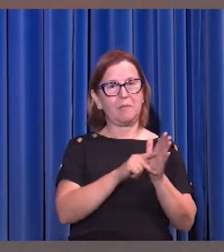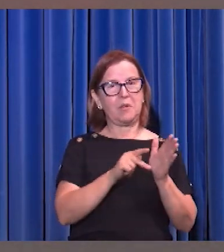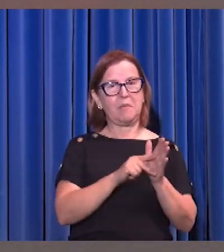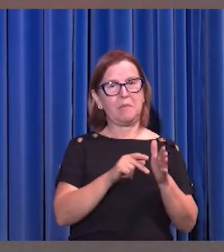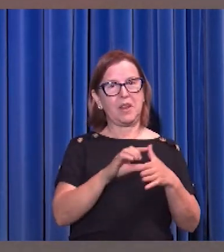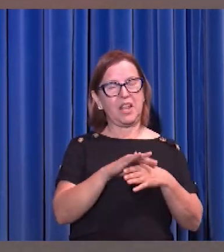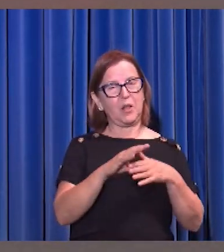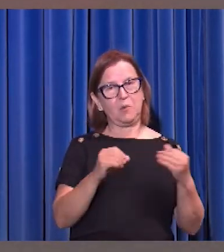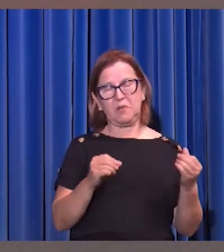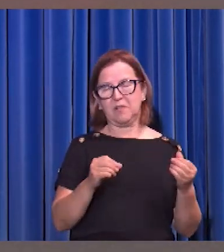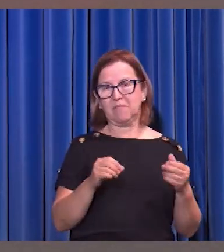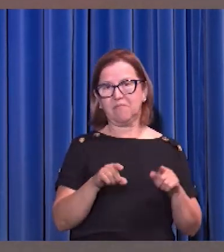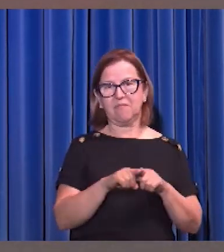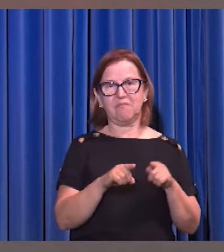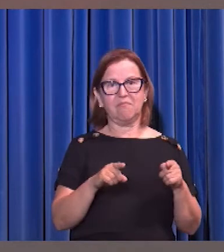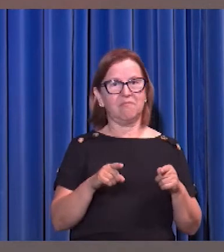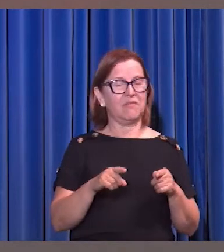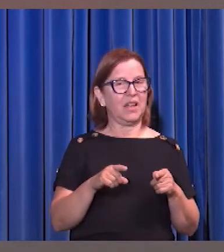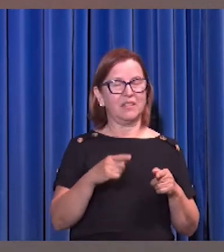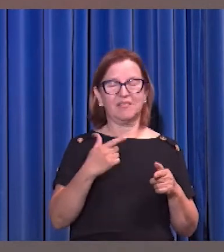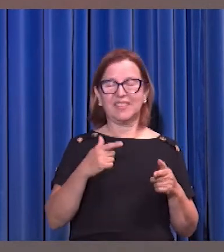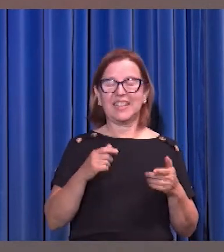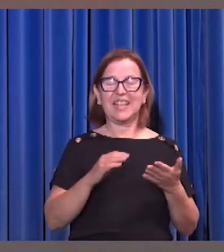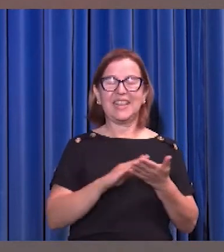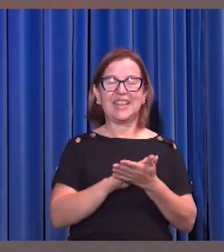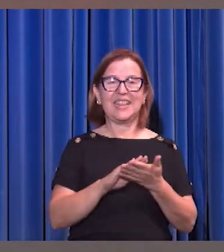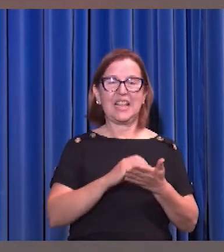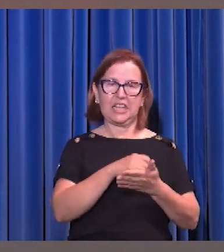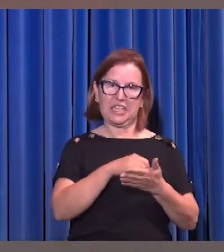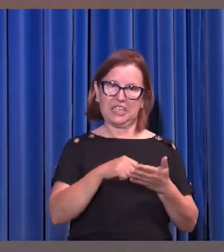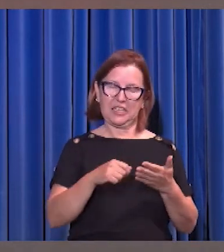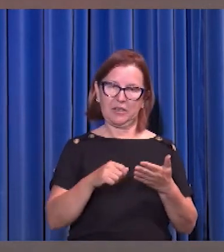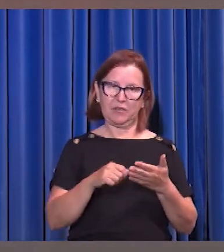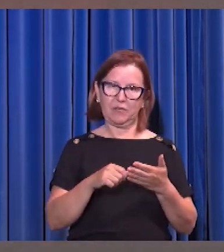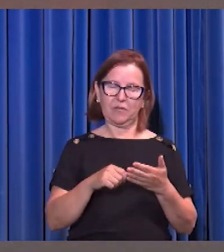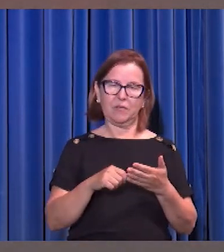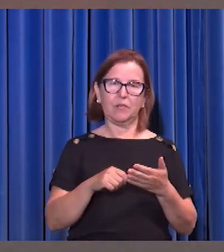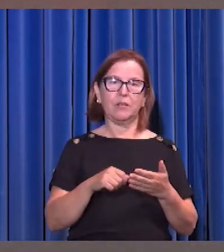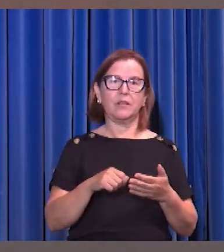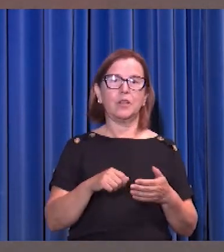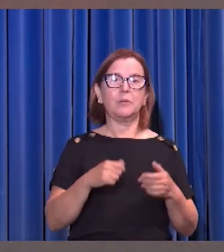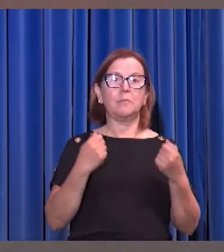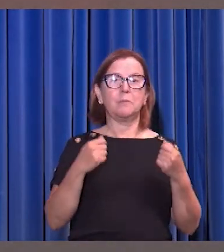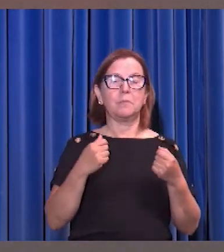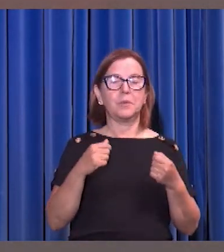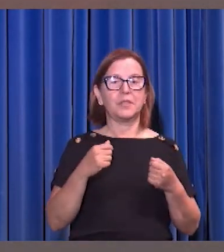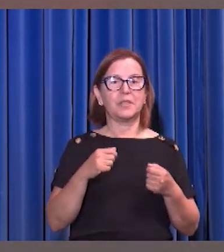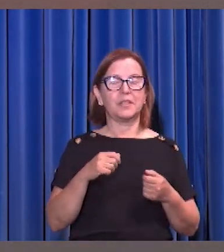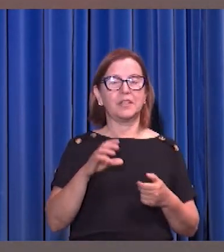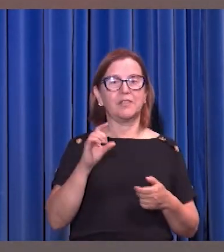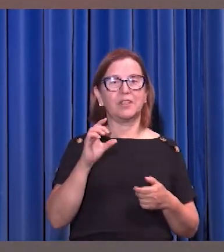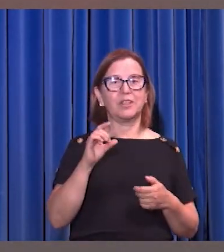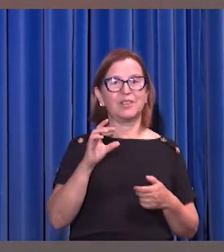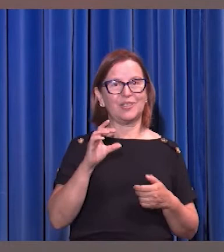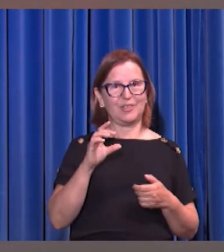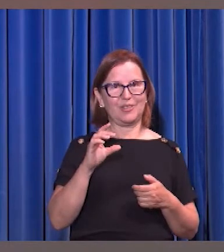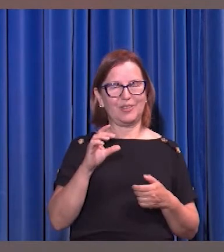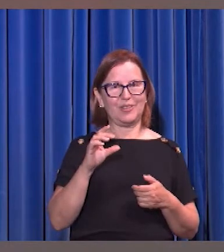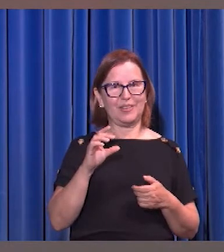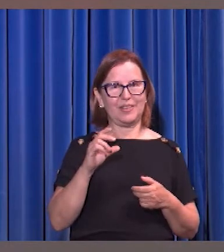no texto. Eles não deveriam usar remédios humanos, e sim recorrer a quê? Ao remédio